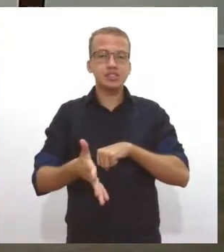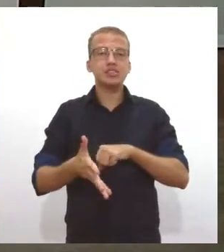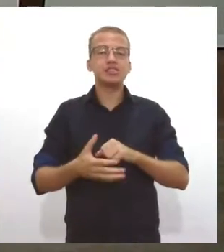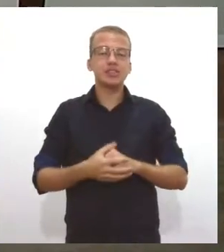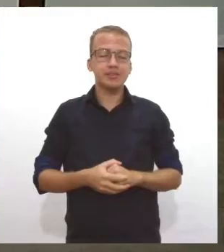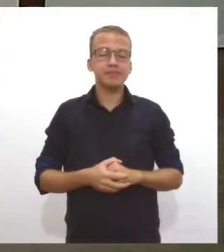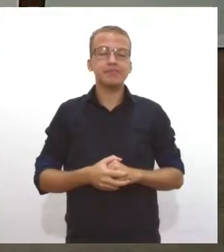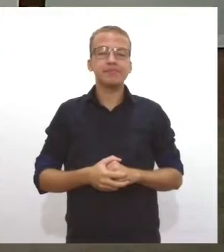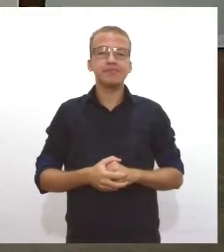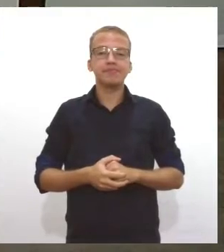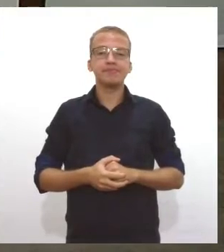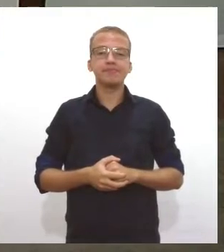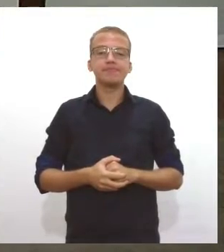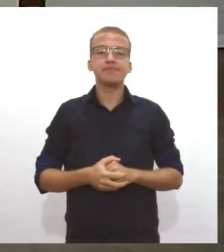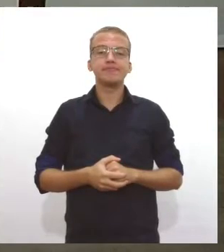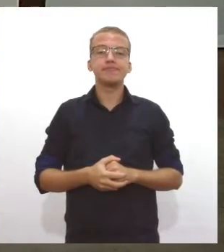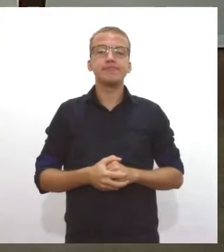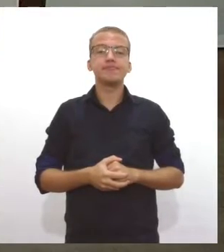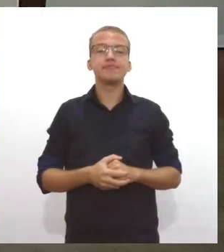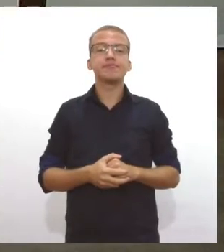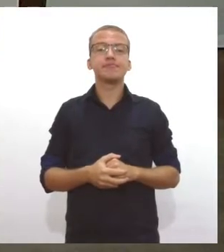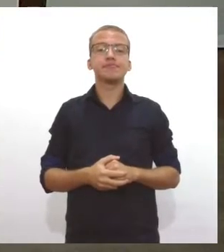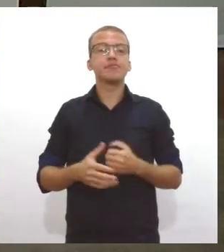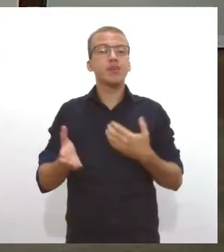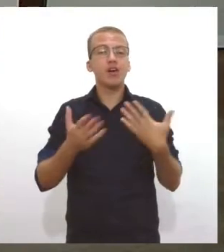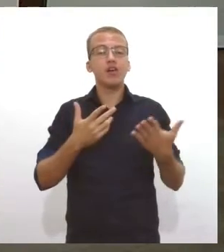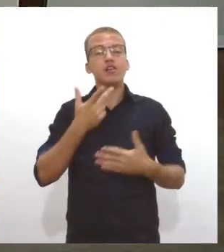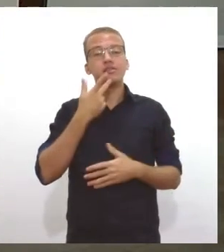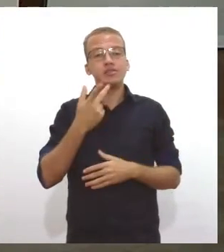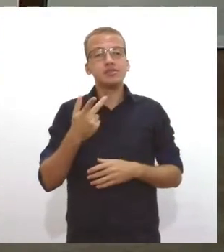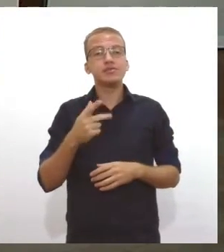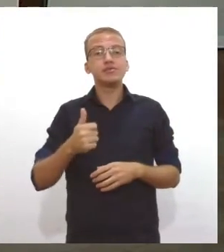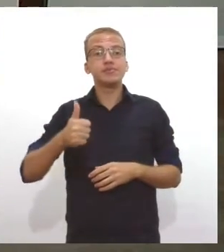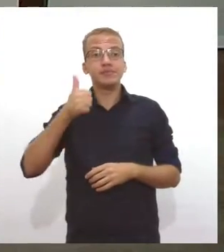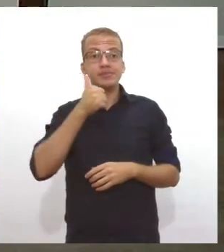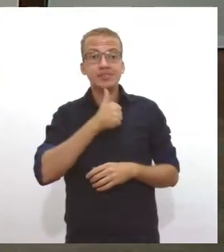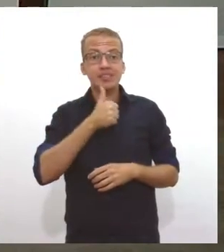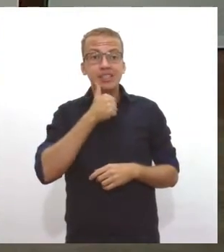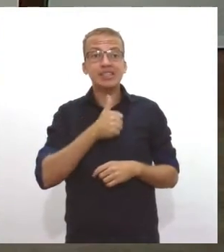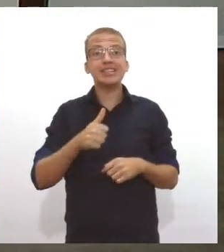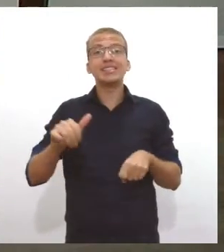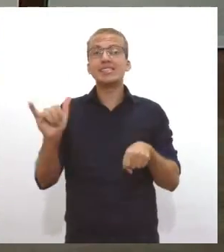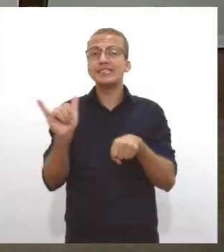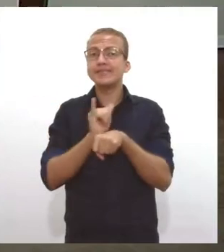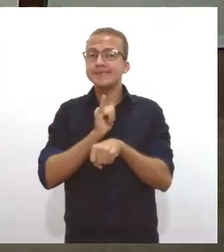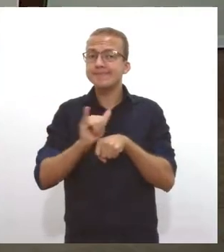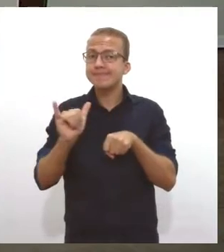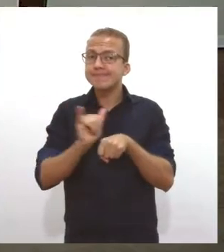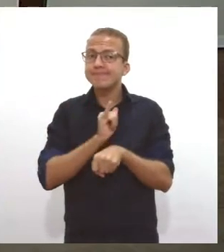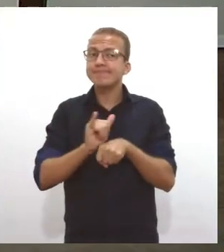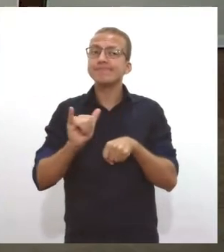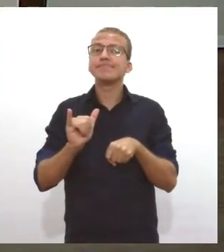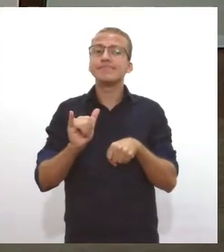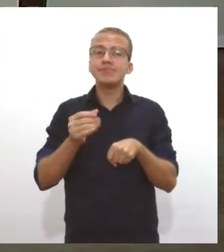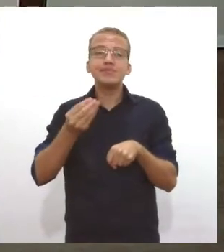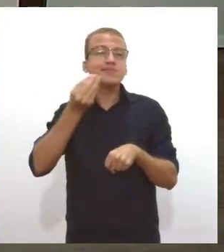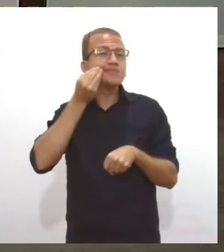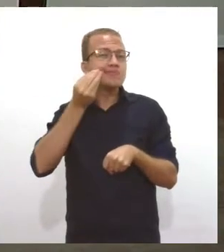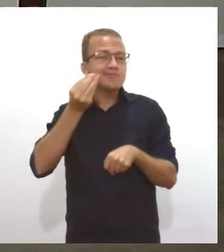no programa conversando sobre como as mulheres não estão tentando enfrentar no degrau enfrentando tentando enfrentar